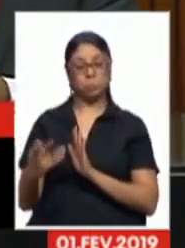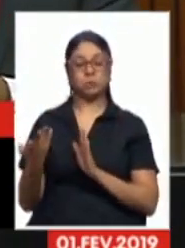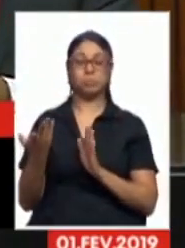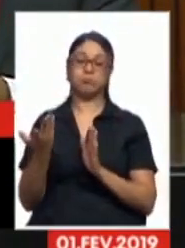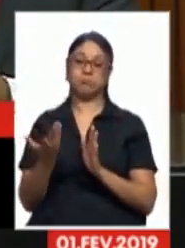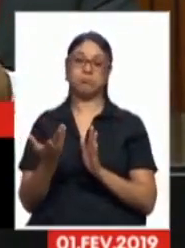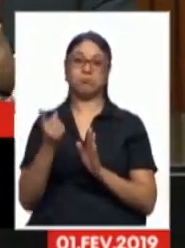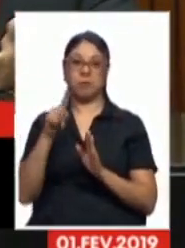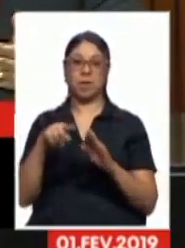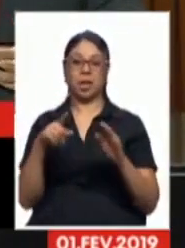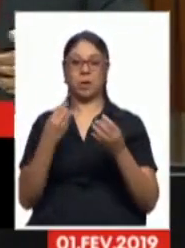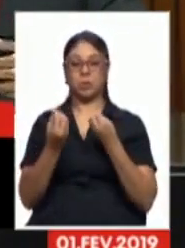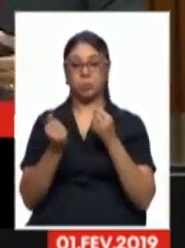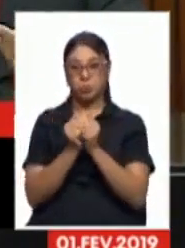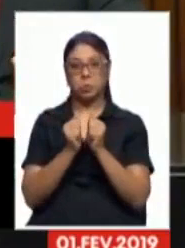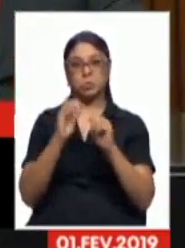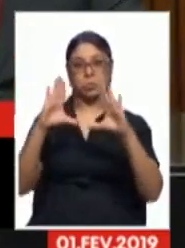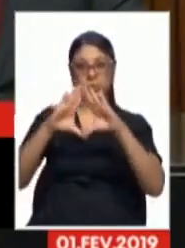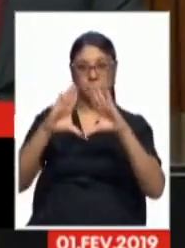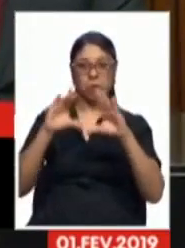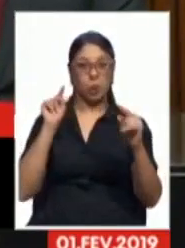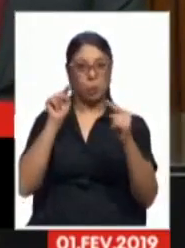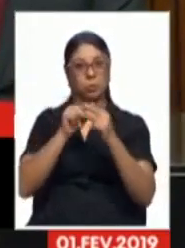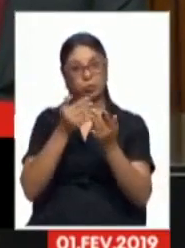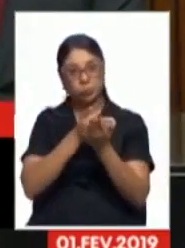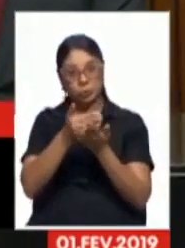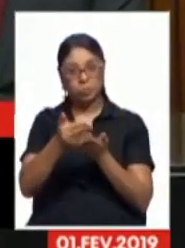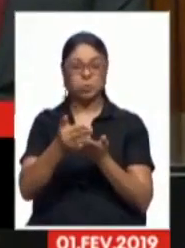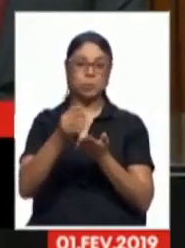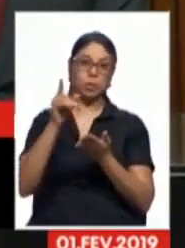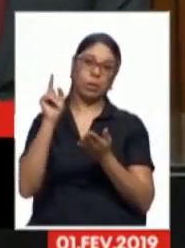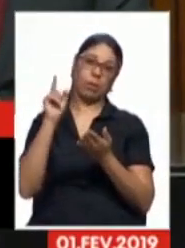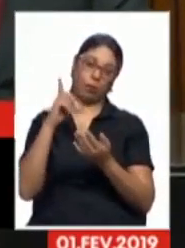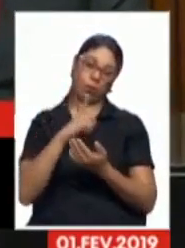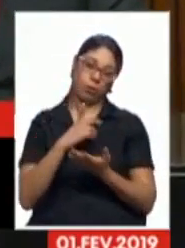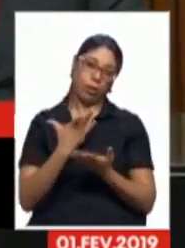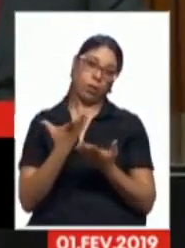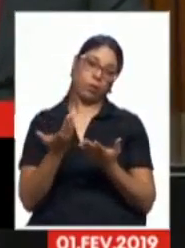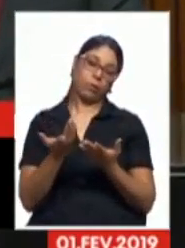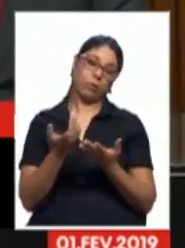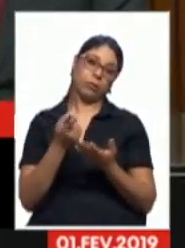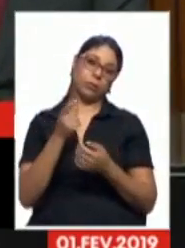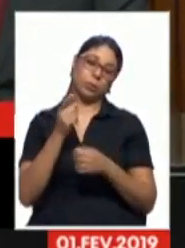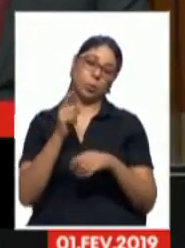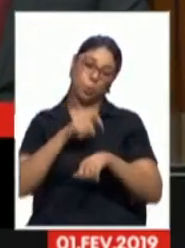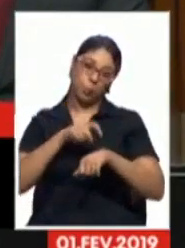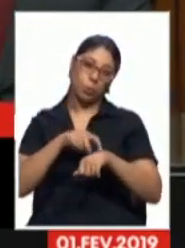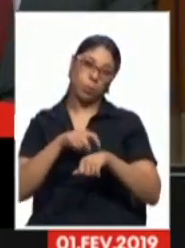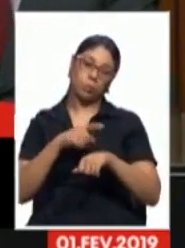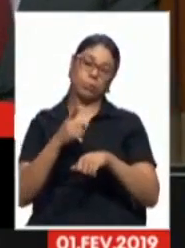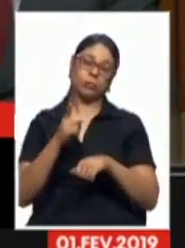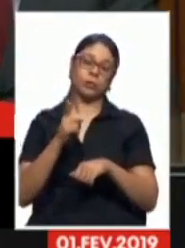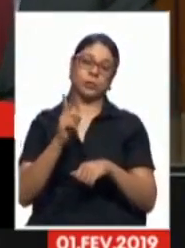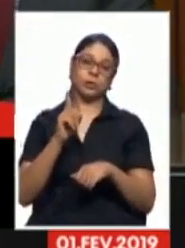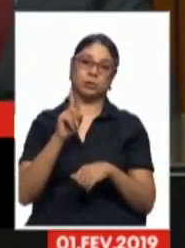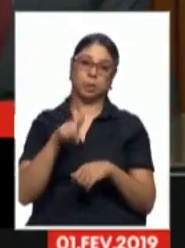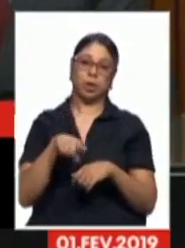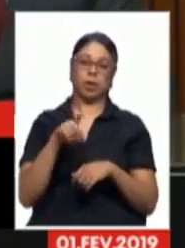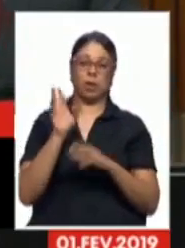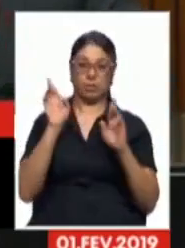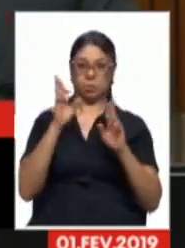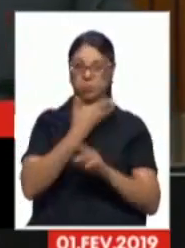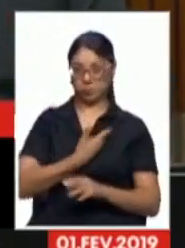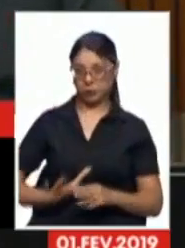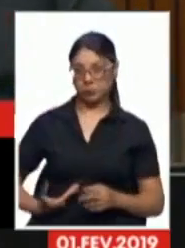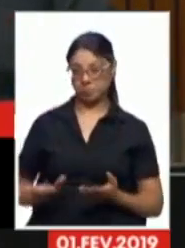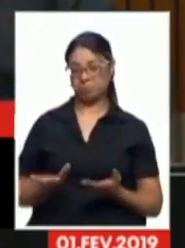com a Assembleia. São os objetivos, então, iniciais que Zema terá dentro da sua pauta legislativa aqui no